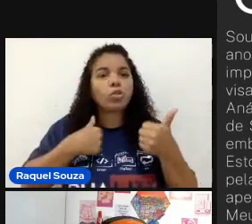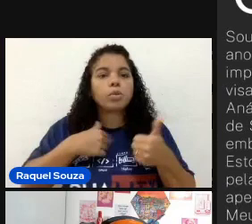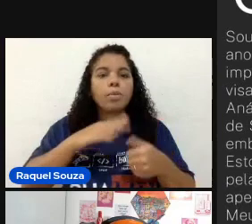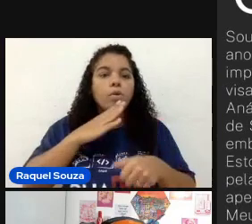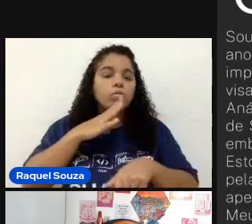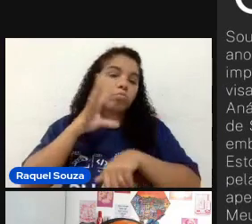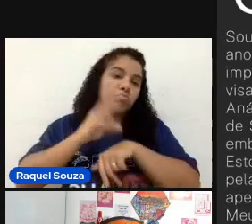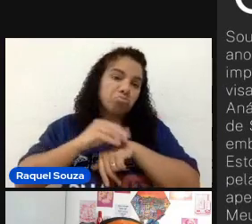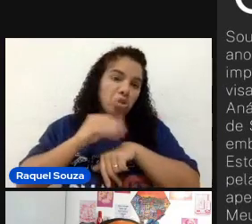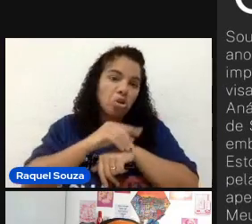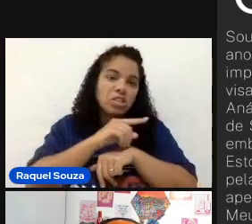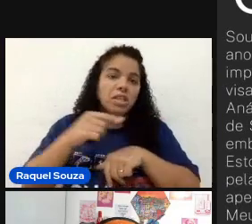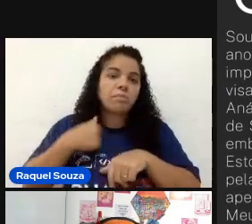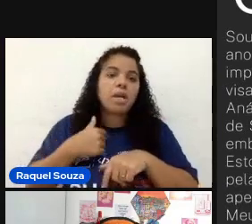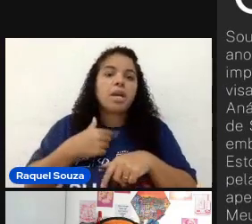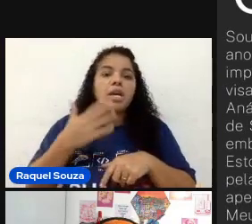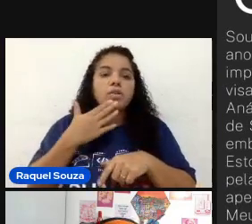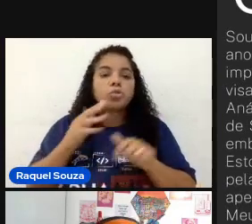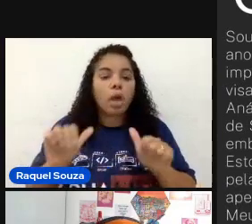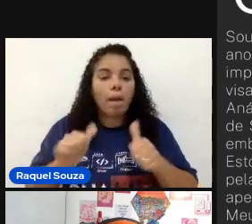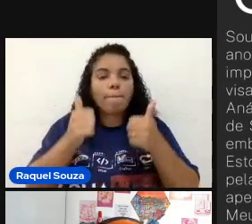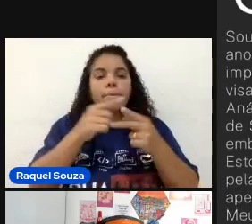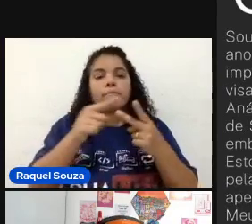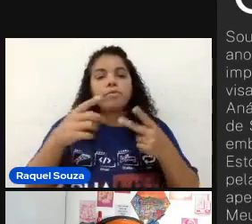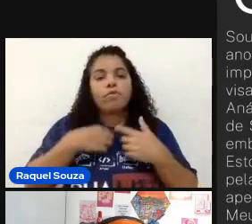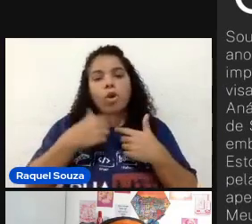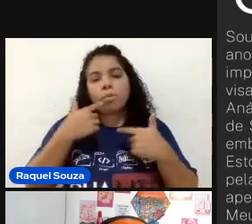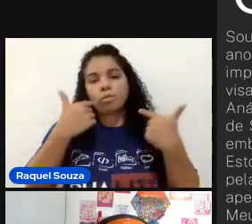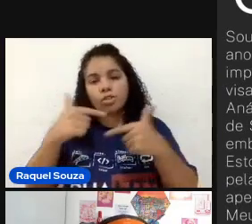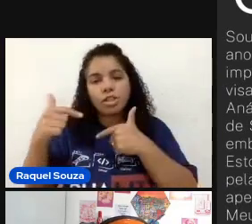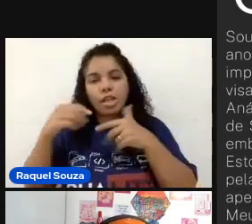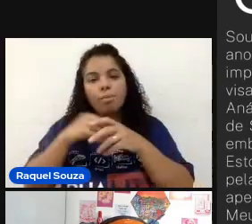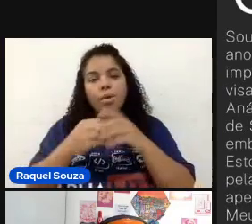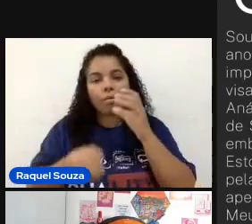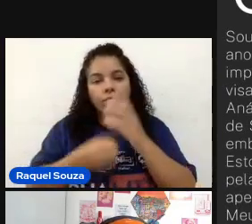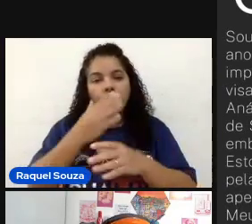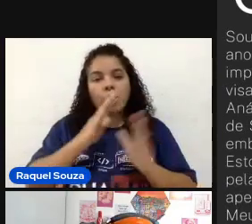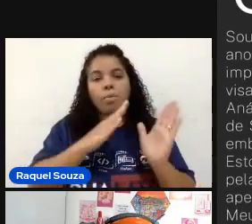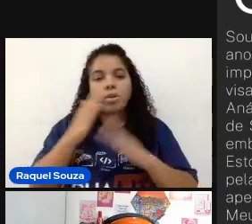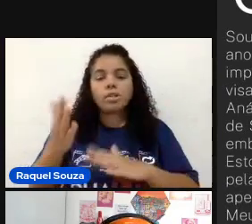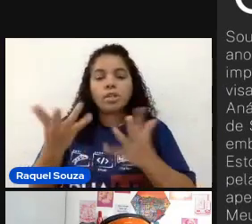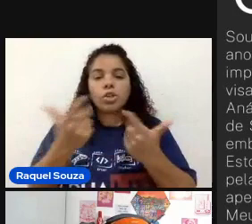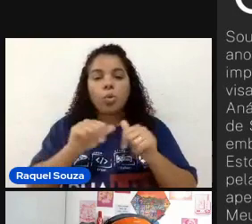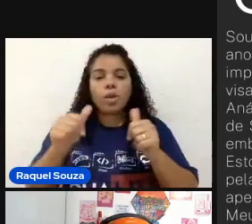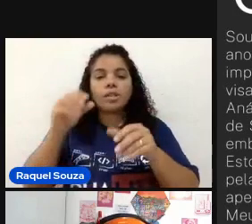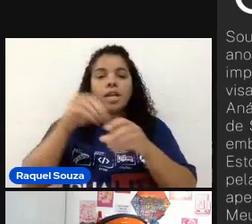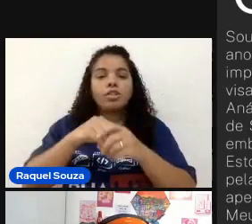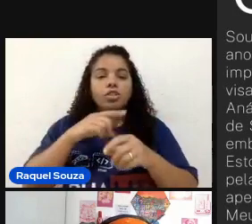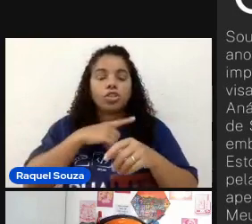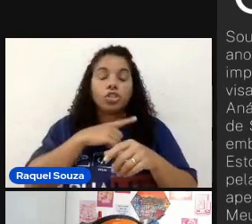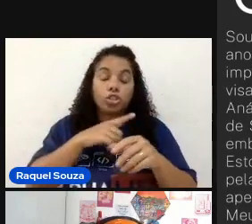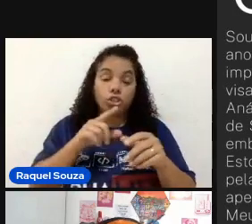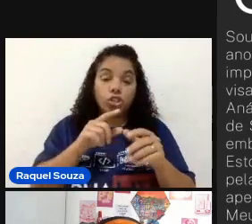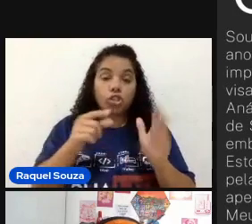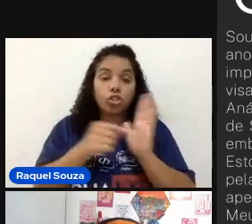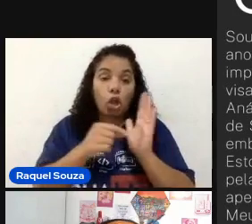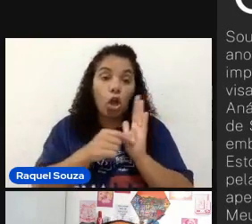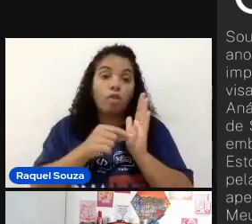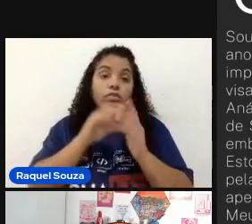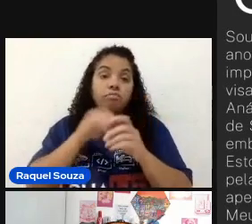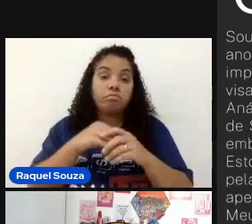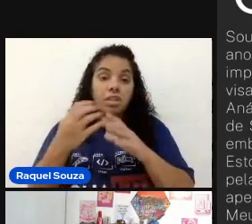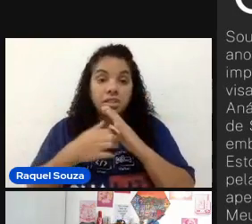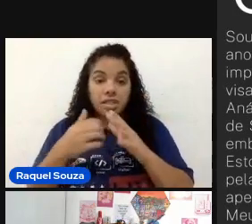conhecimentos e aperfeiçoar esse meu modo de trabalhar, implantando processos de qualidade de software dentro das empresas, clientes, projetos, o que